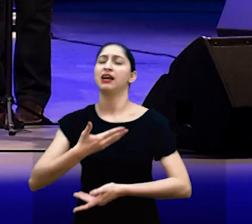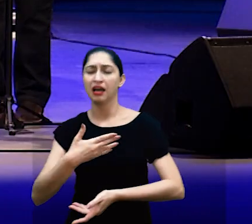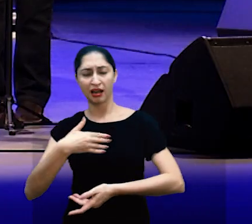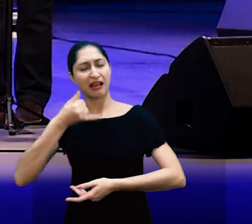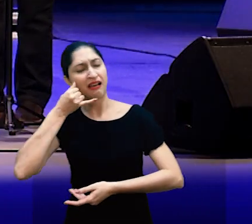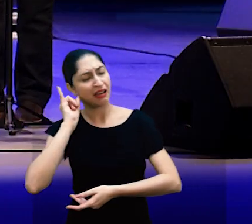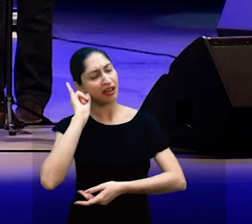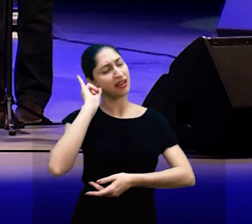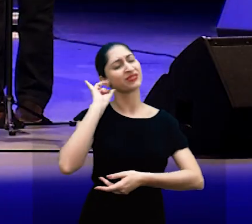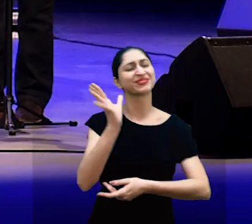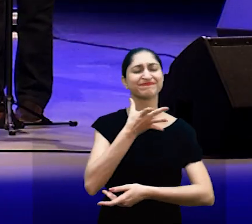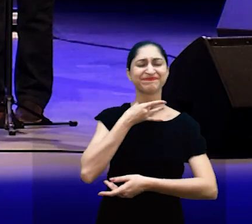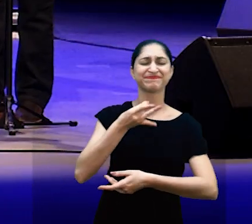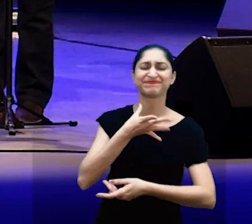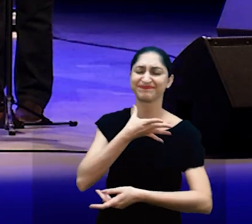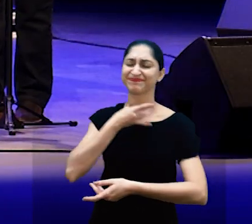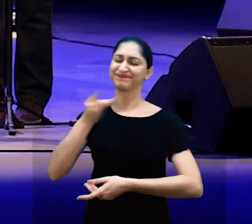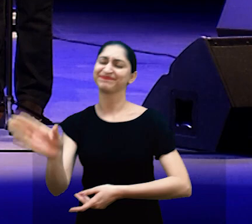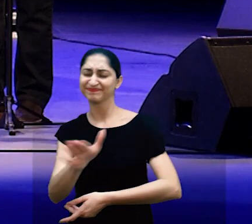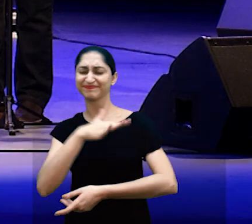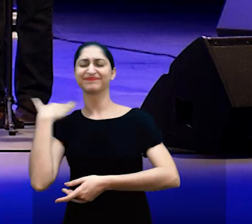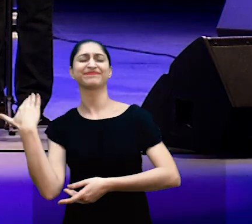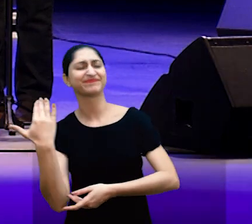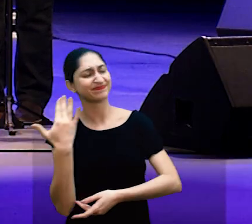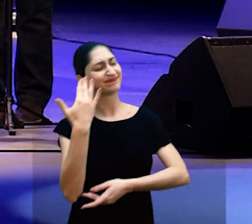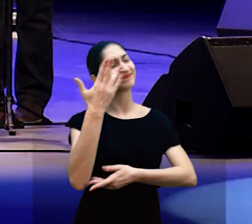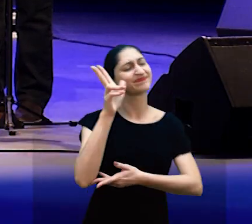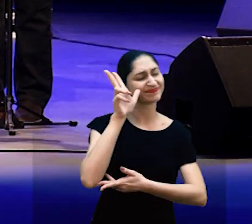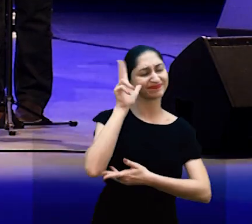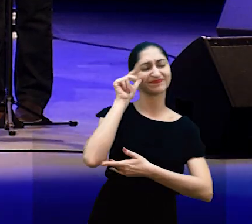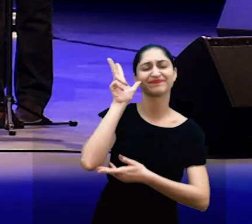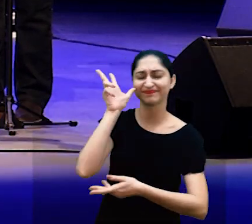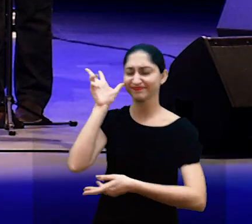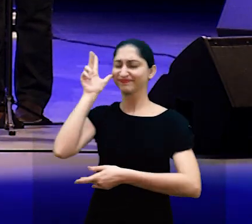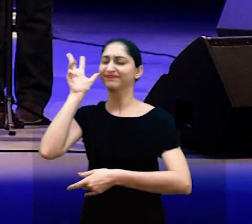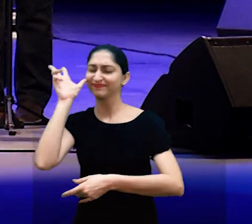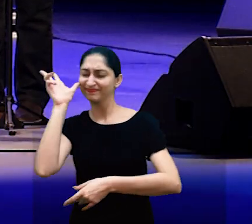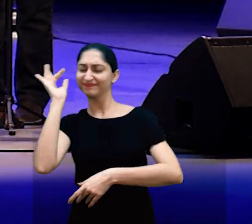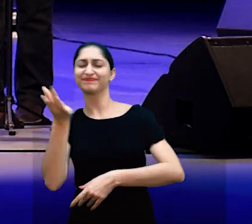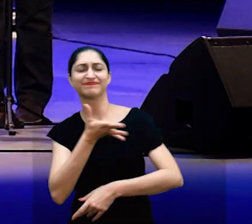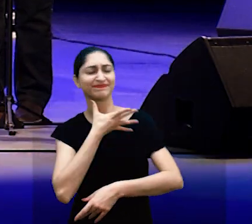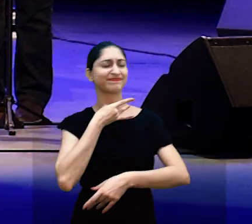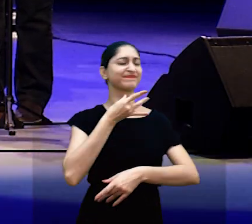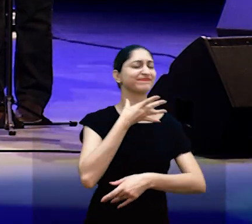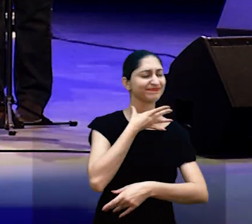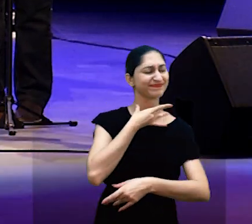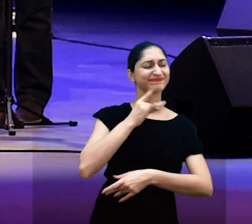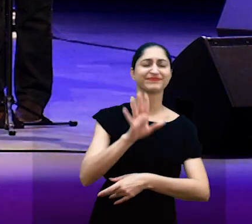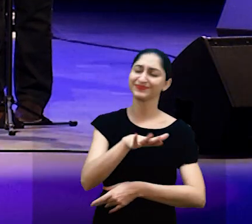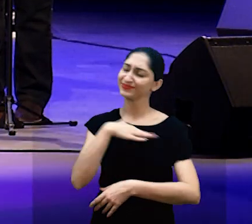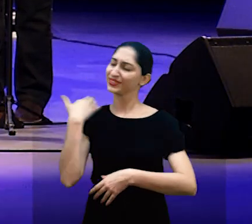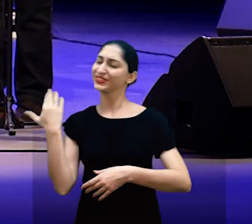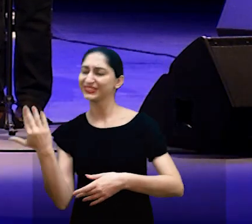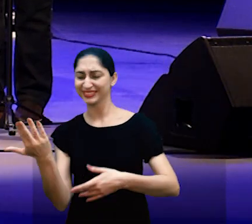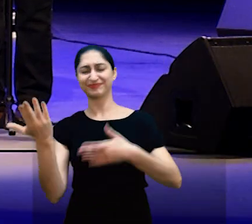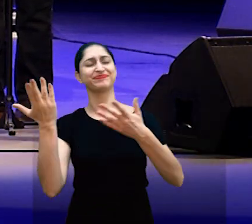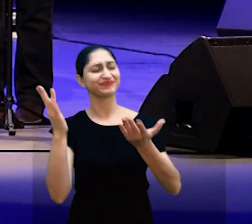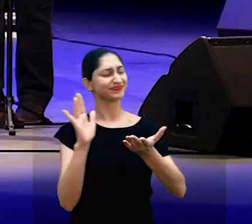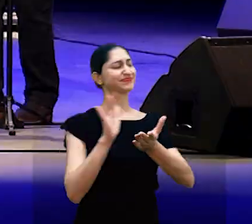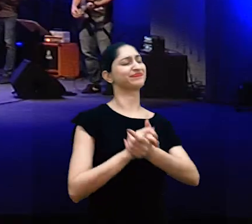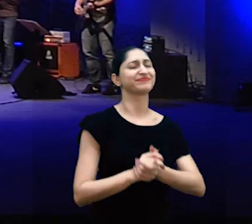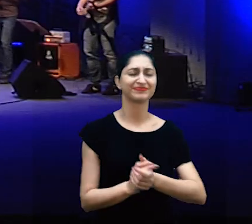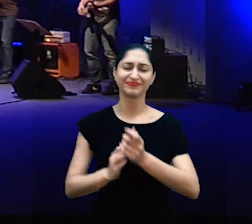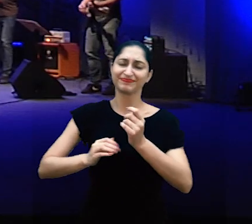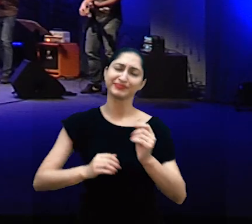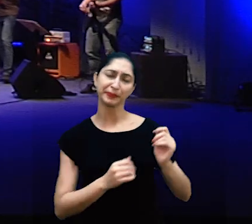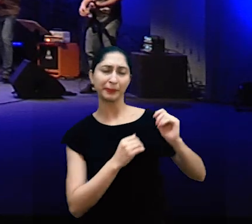Por falta d'água, perdi meu gado, morreu de sede, meu